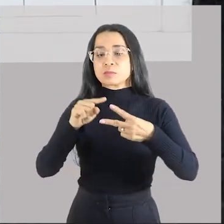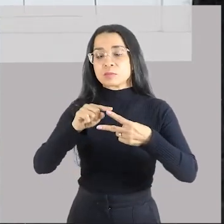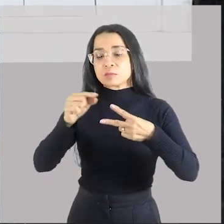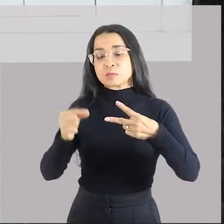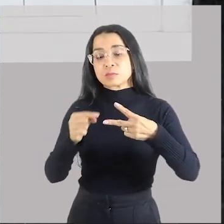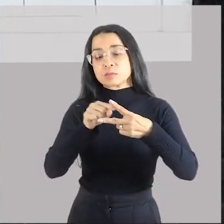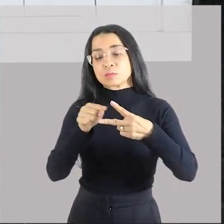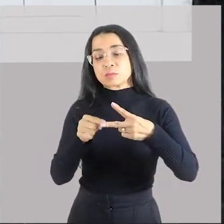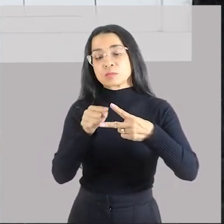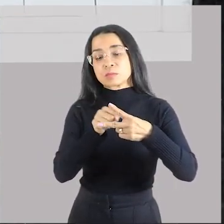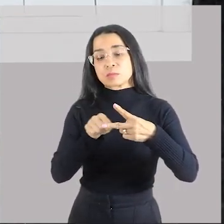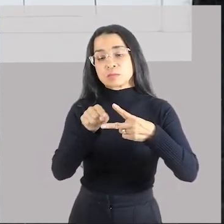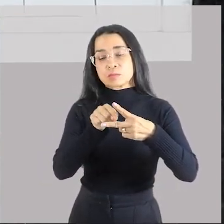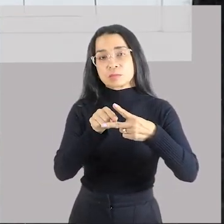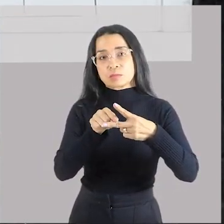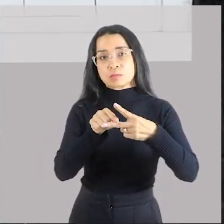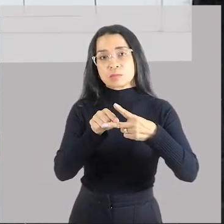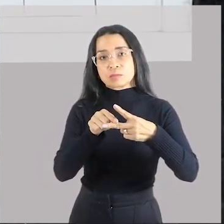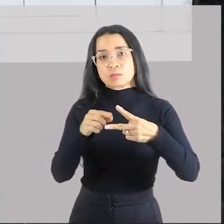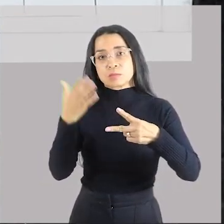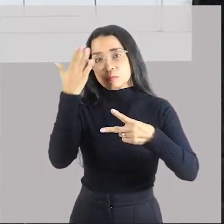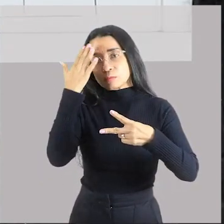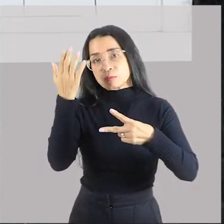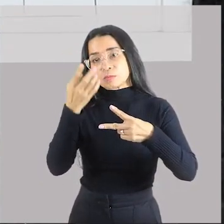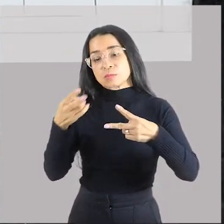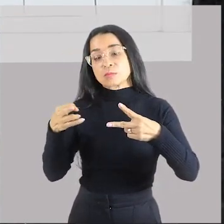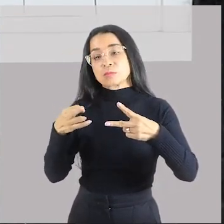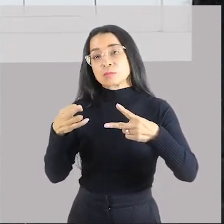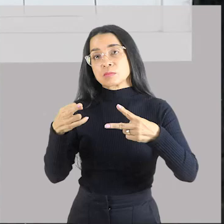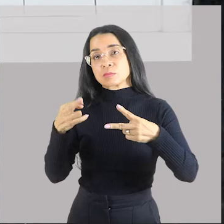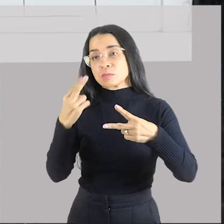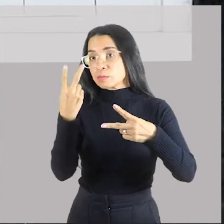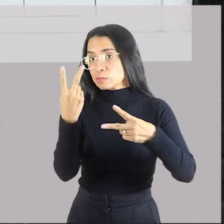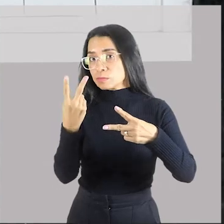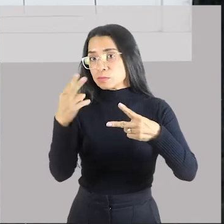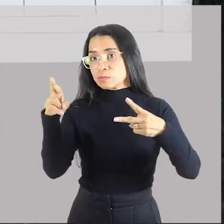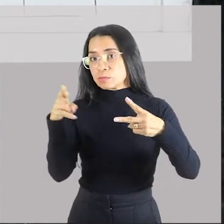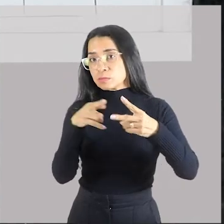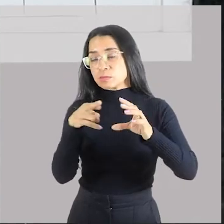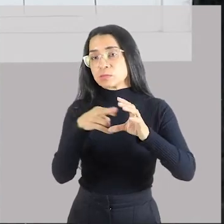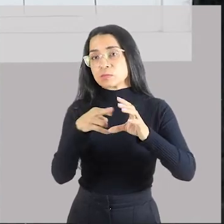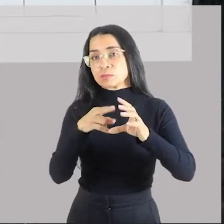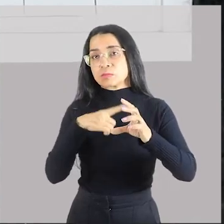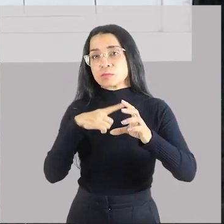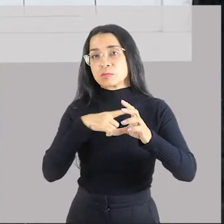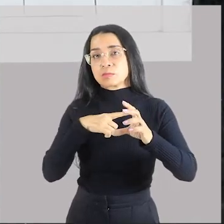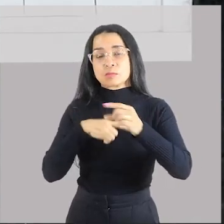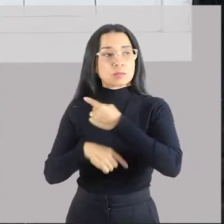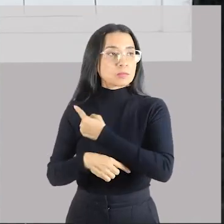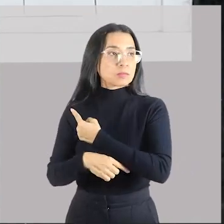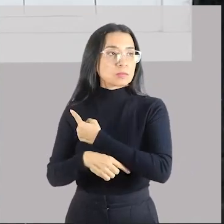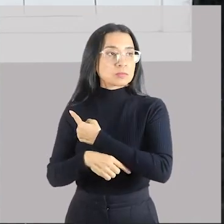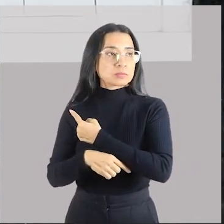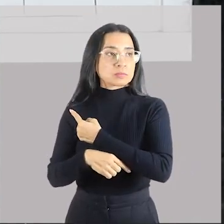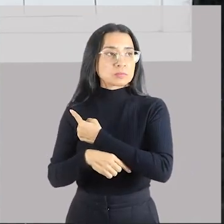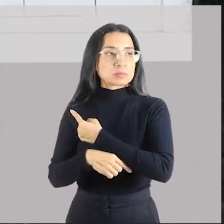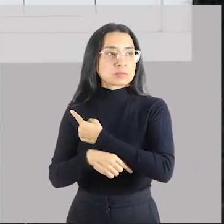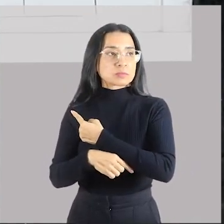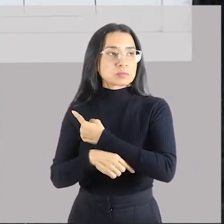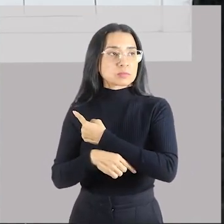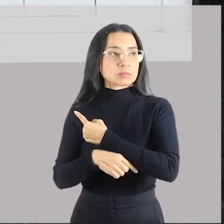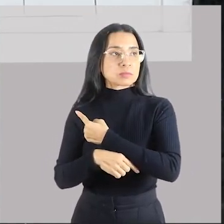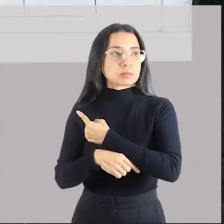O ângulo central é um ângulo compreendido entre dois raios. Então, por exemplo, se eu tenho um triângulo aqui, ó, isso aqui é um ângulo